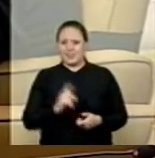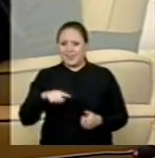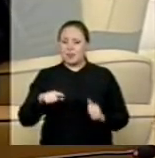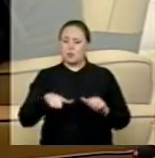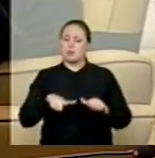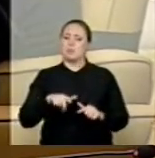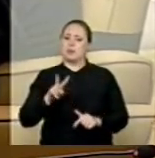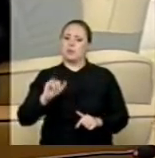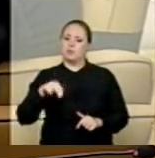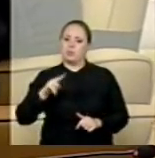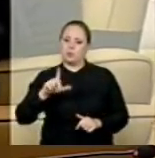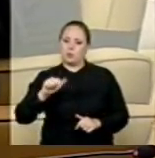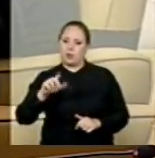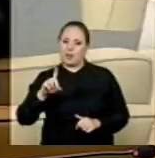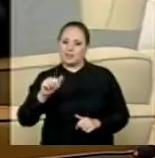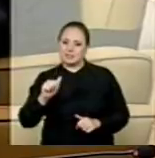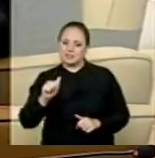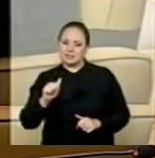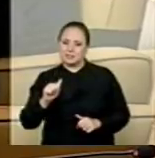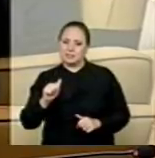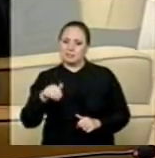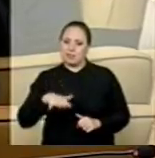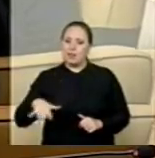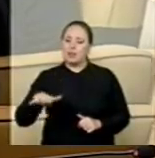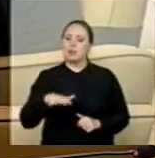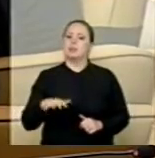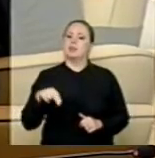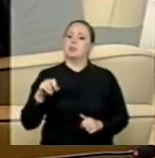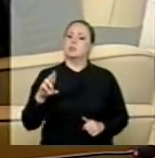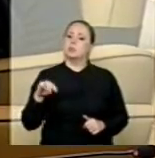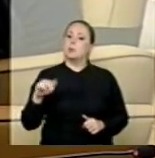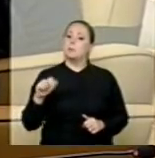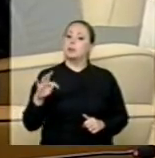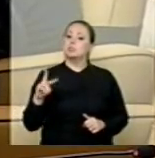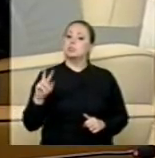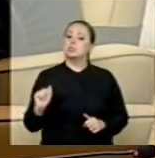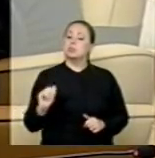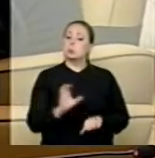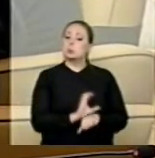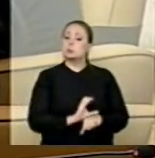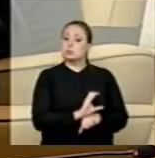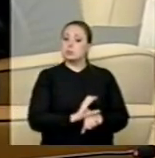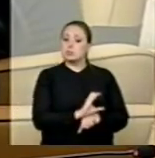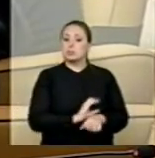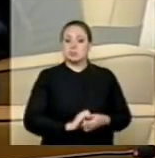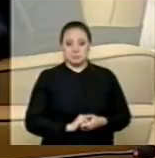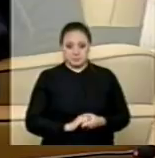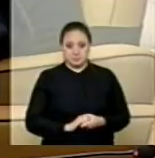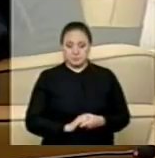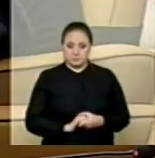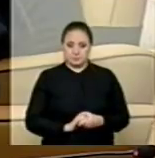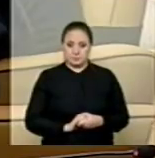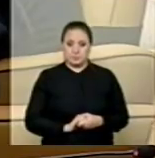ao arcabouço normativo, principalmente o arcabouço normativo constitucional. Não bastasse